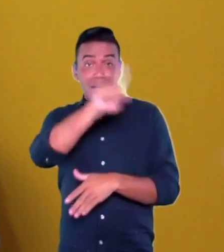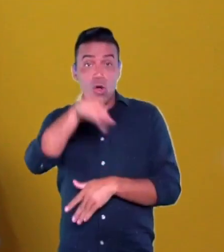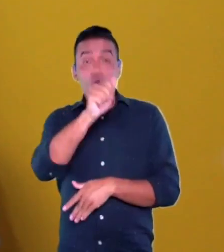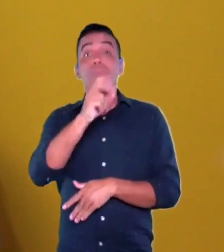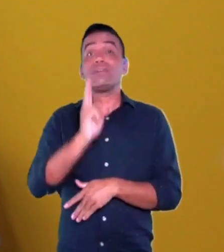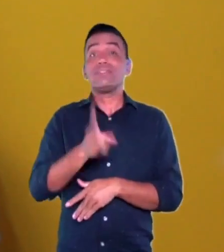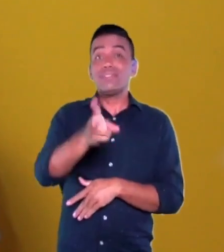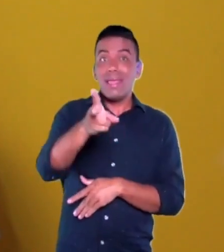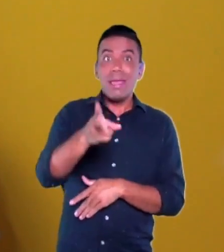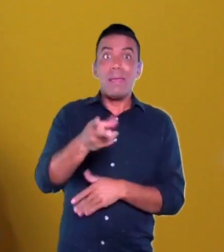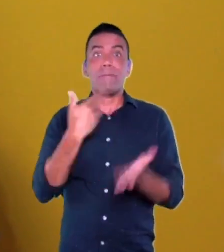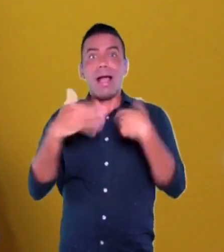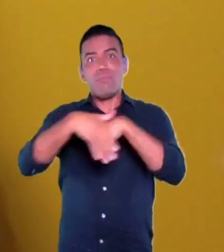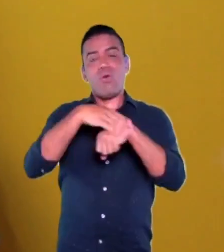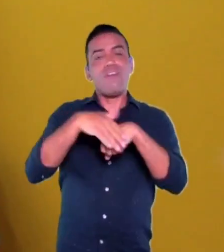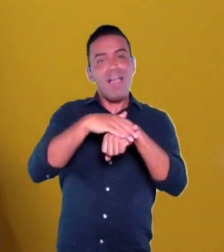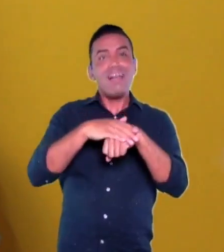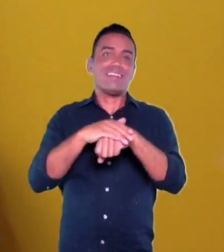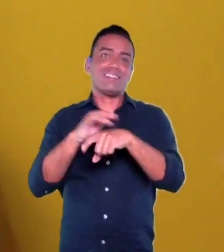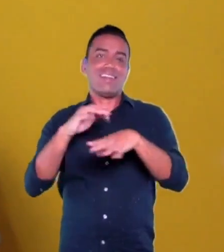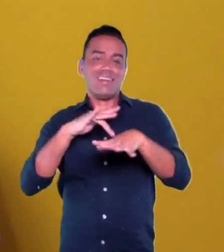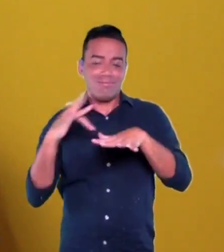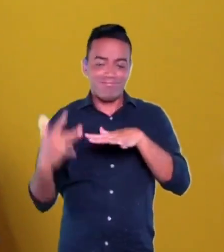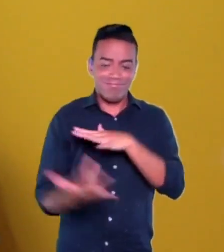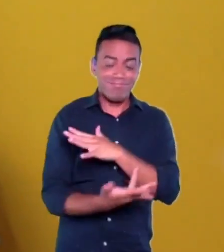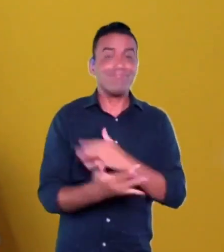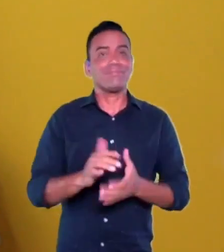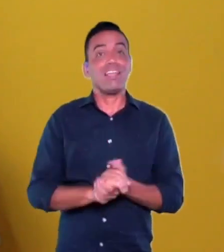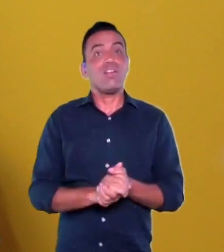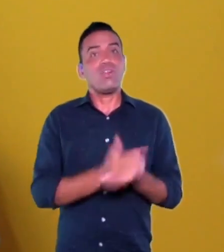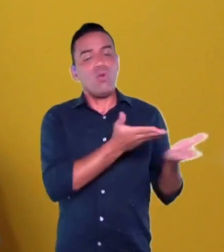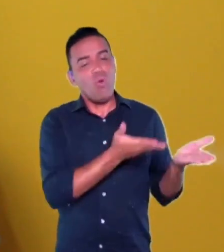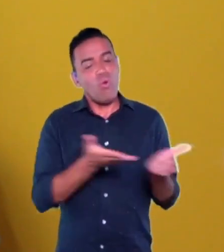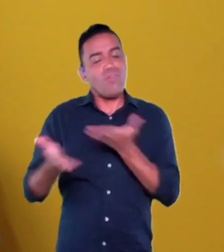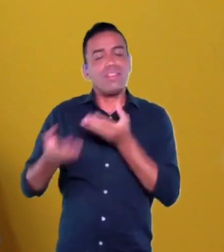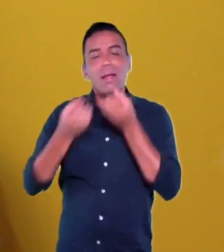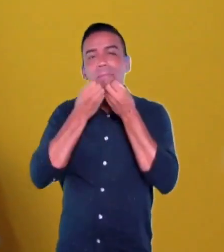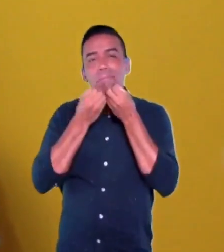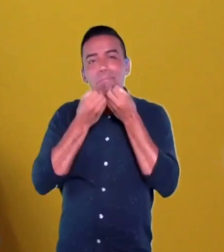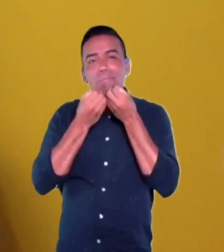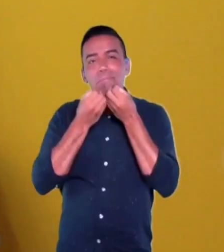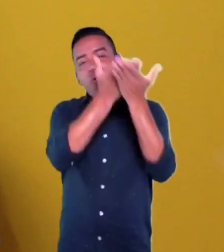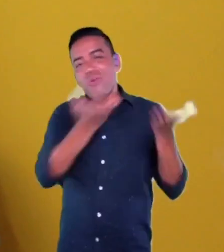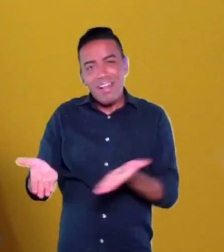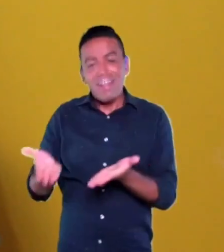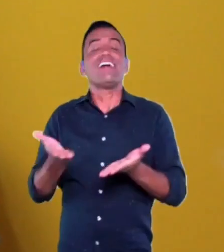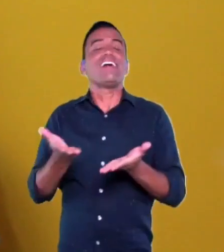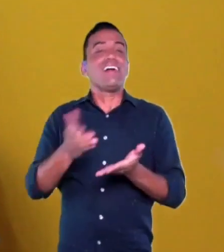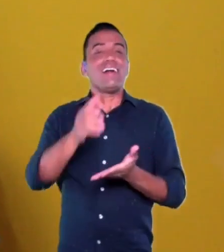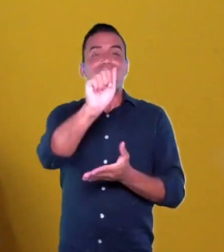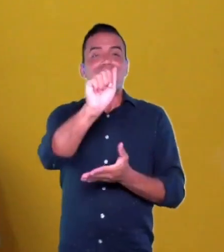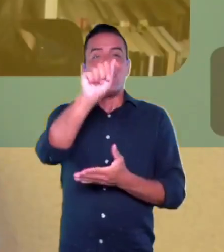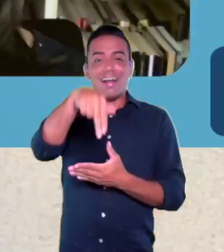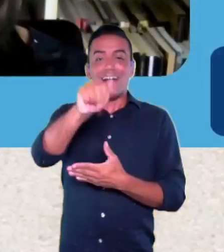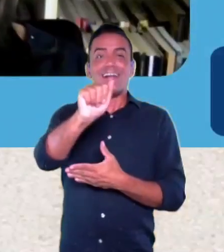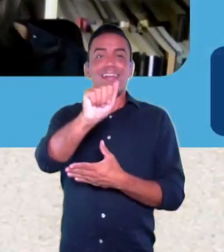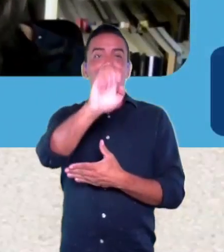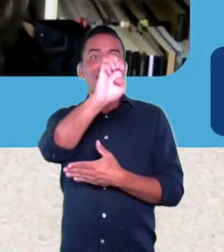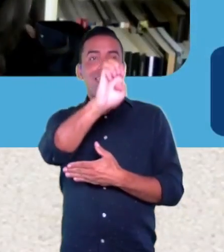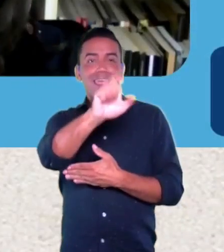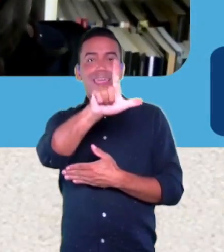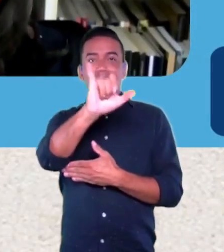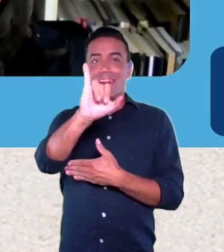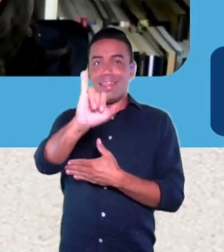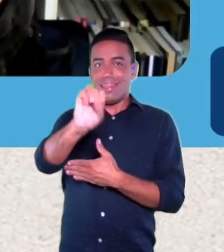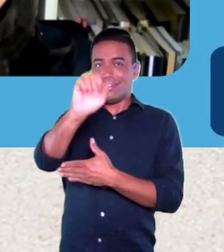redes sociais. Eu quero convidar, dar boas-vindas a Ana Elisa Ribeiro. Bem-vinda ao Sempre um Papo. Uma alegria e